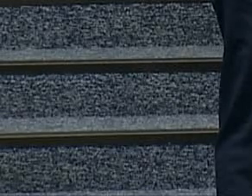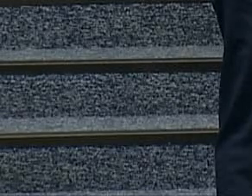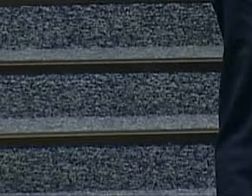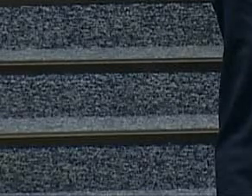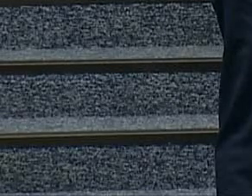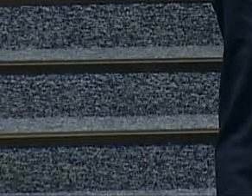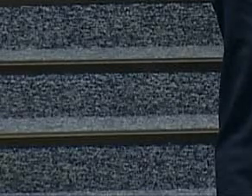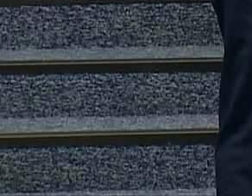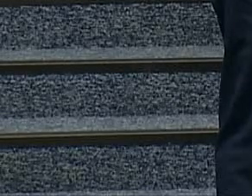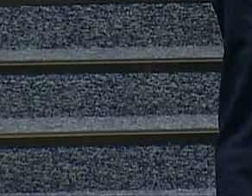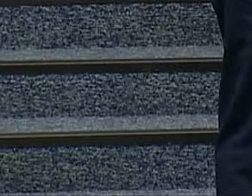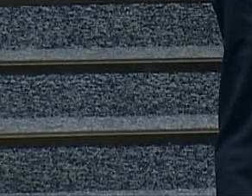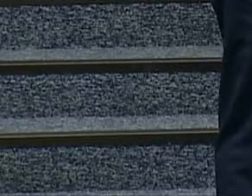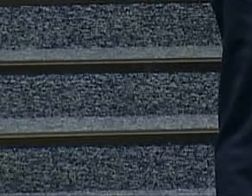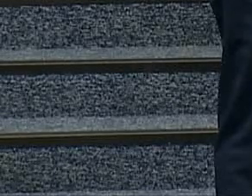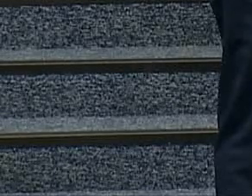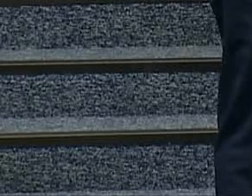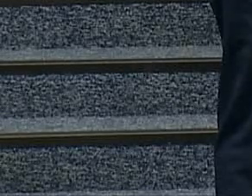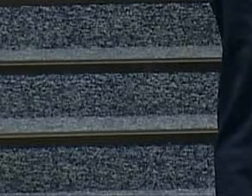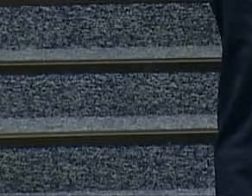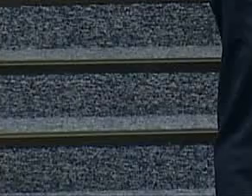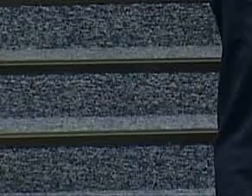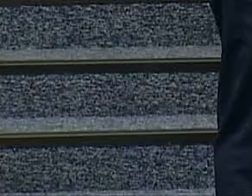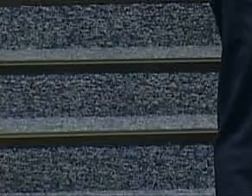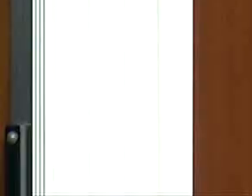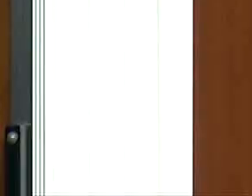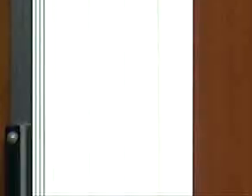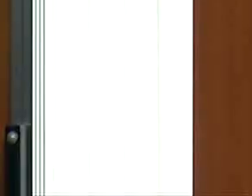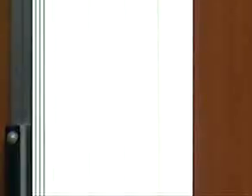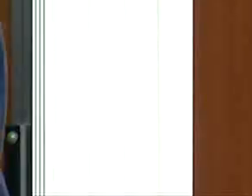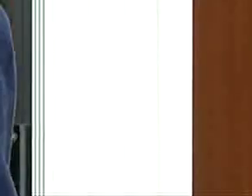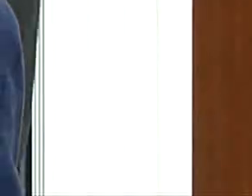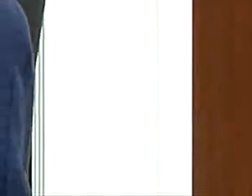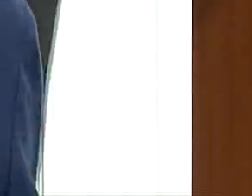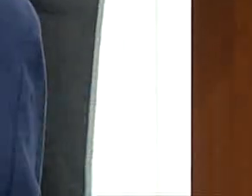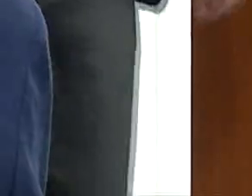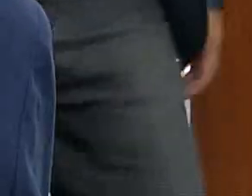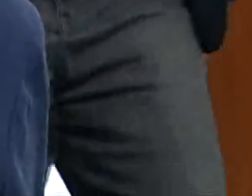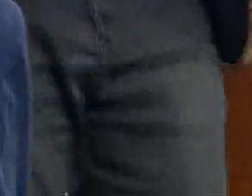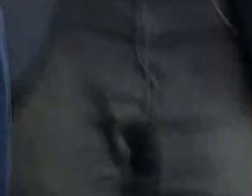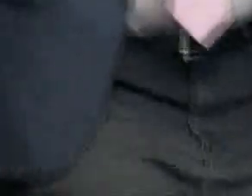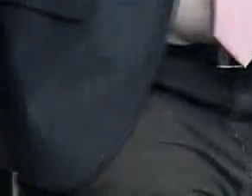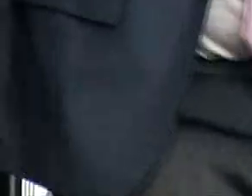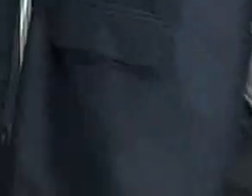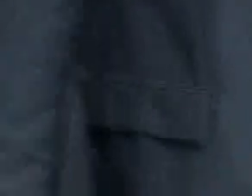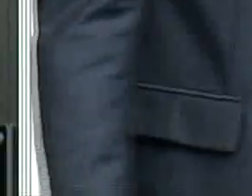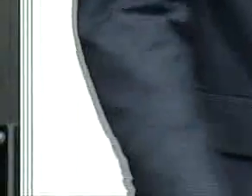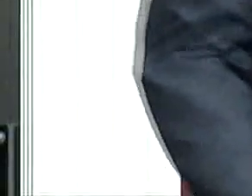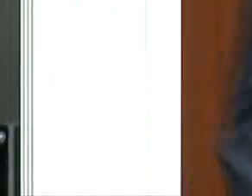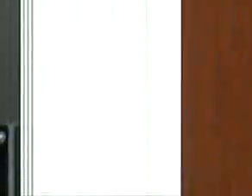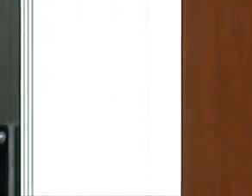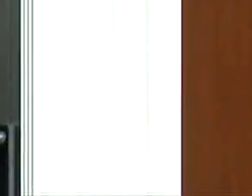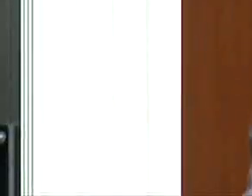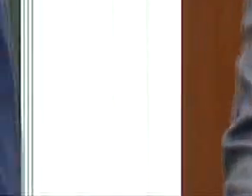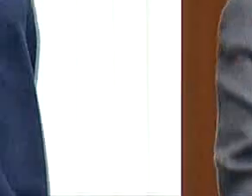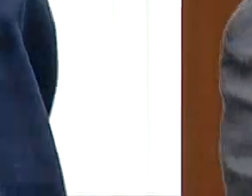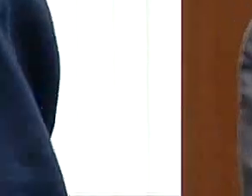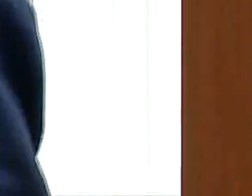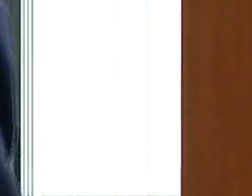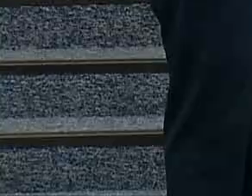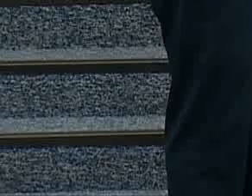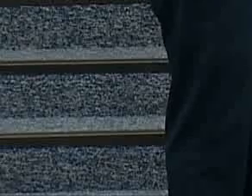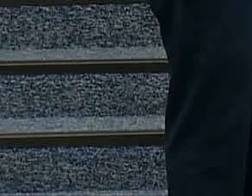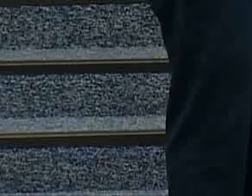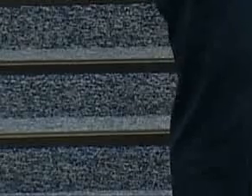principalmente o líder do governo, por essa homenagem ao senhor merecida. Viu? Parabéns ao senhor e toda a equipe que compõe lá a Secretaria de Governo. Tá? Deus